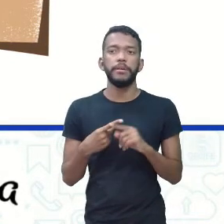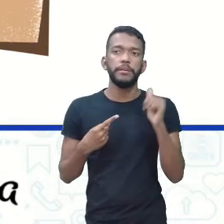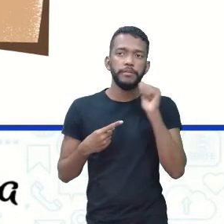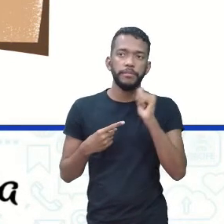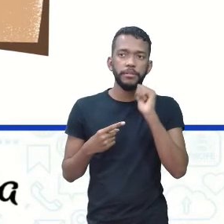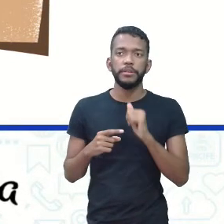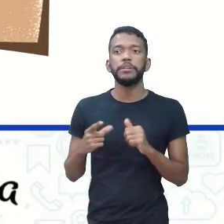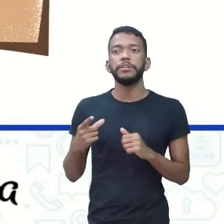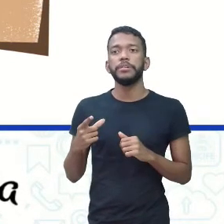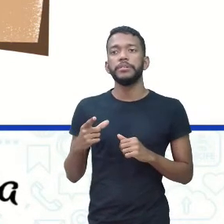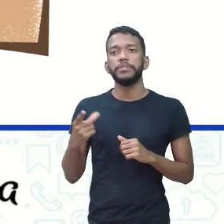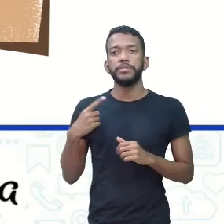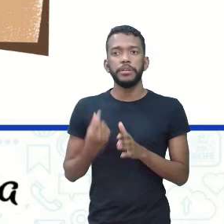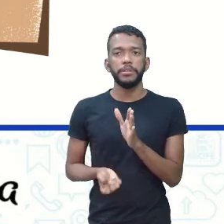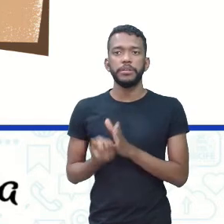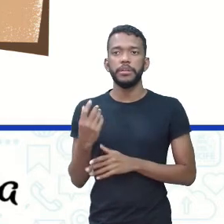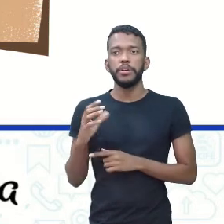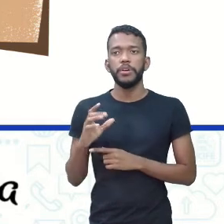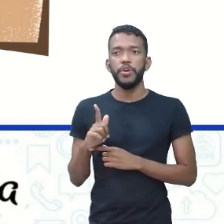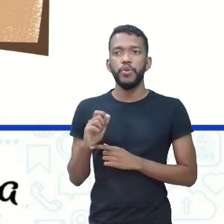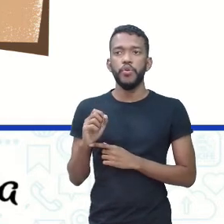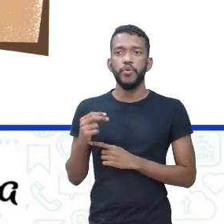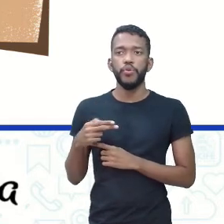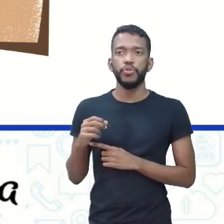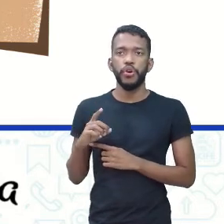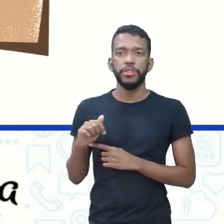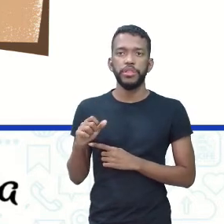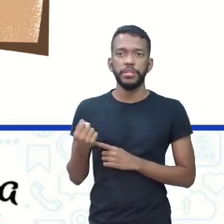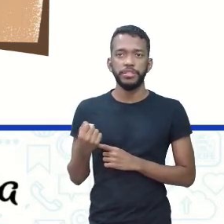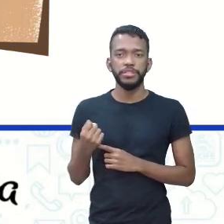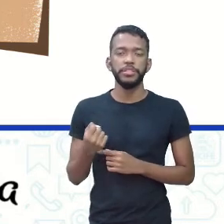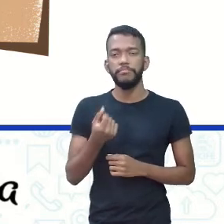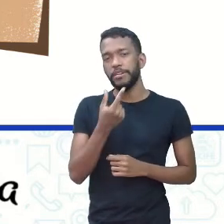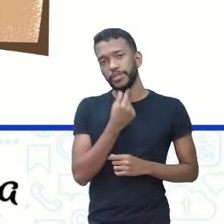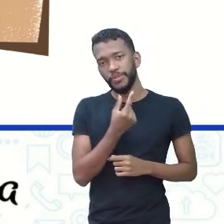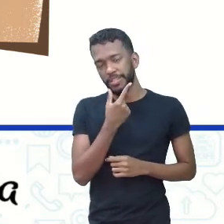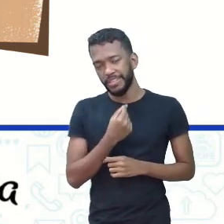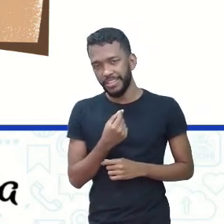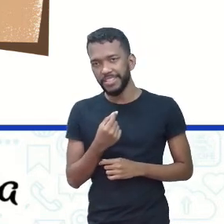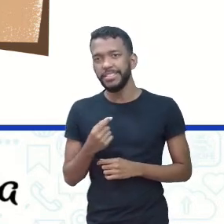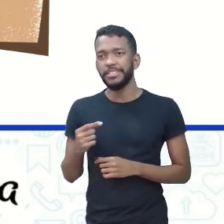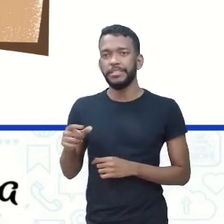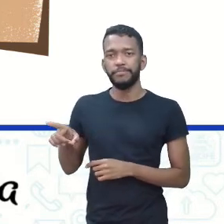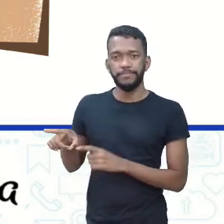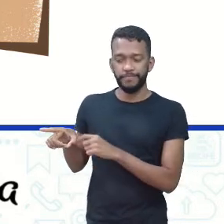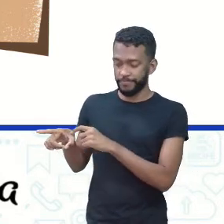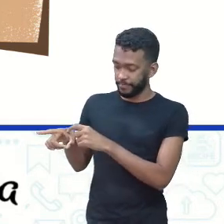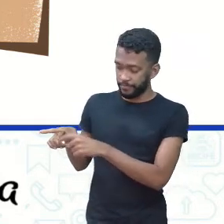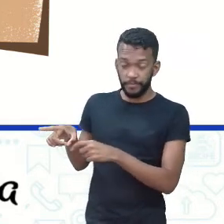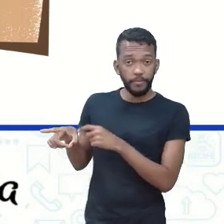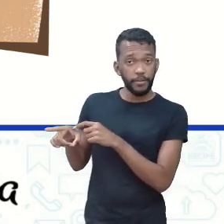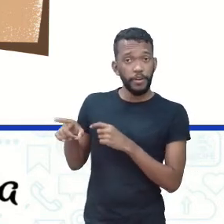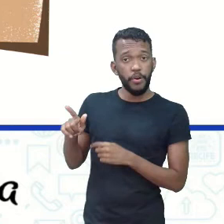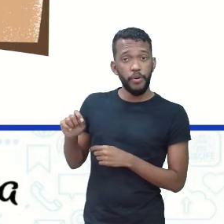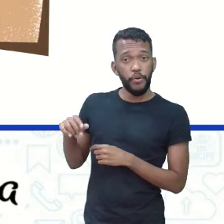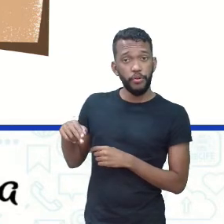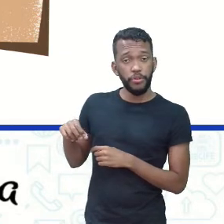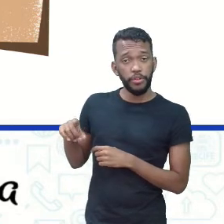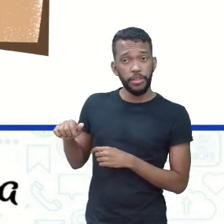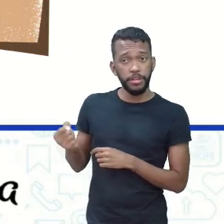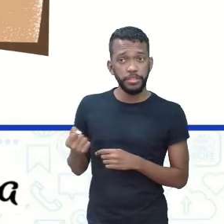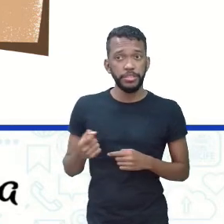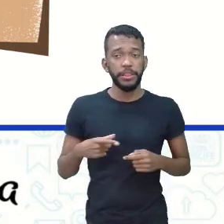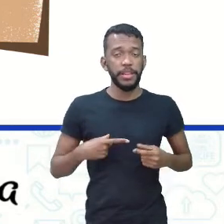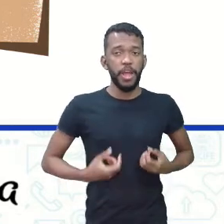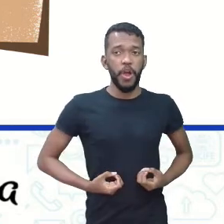nas gônadas. Os testículos são as gônadas masculinas. Os ovários são as